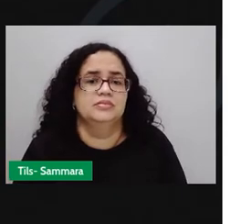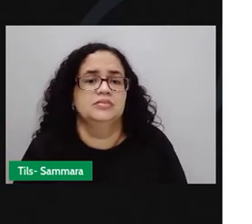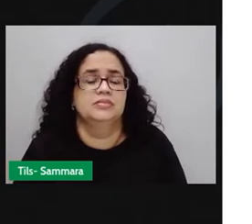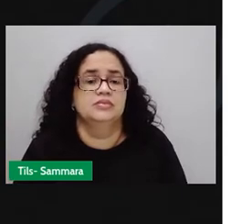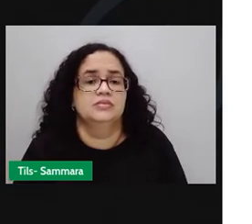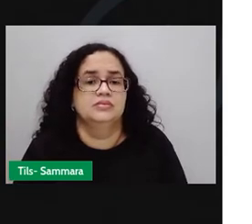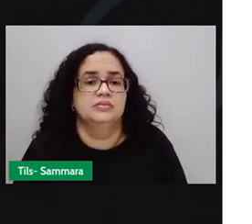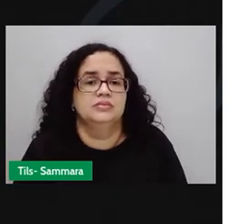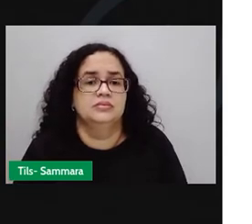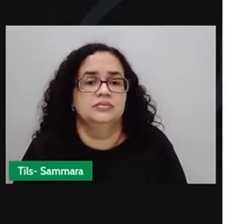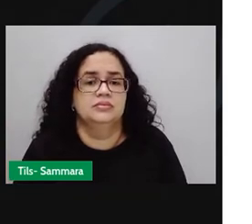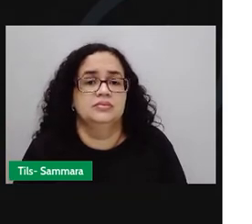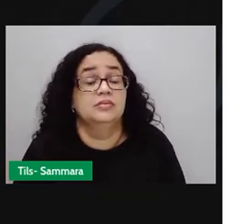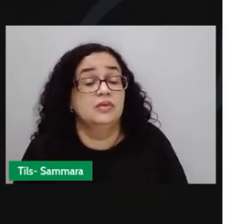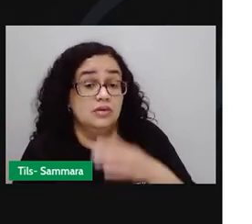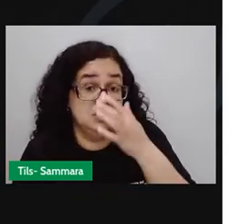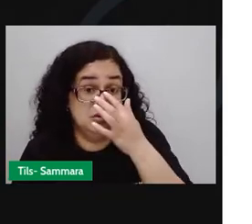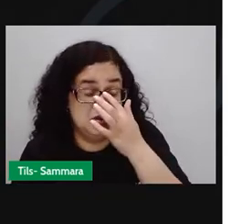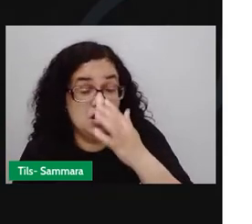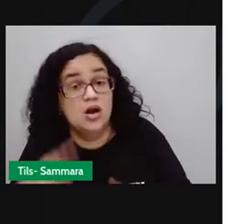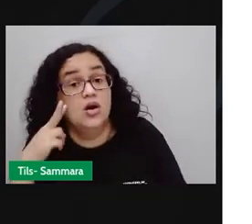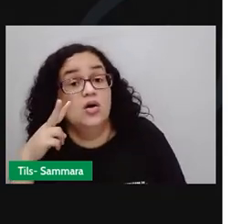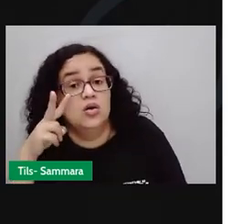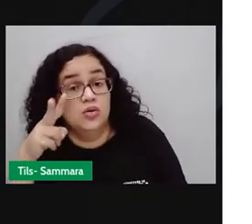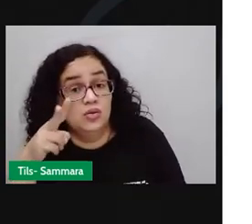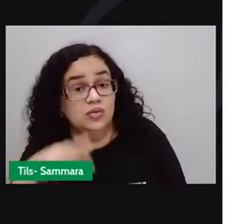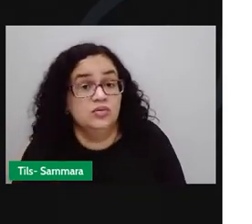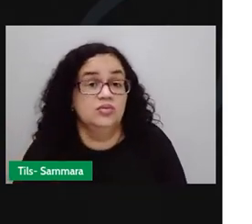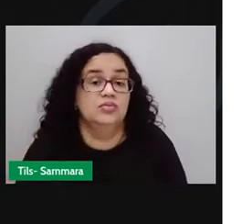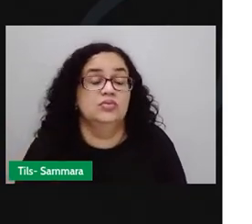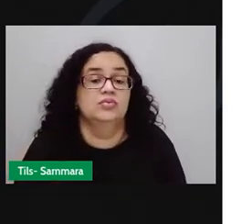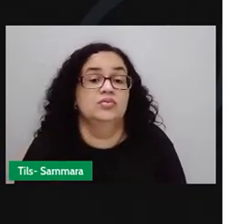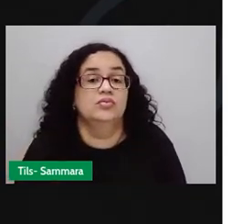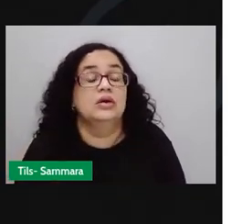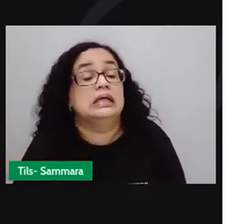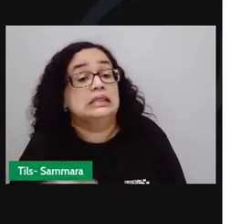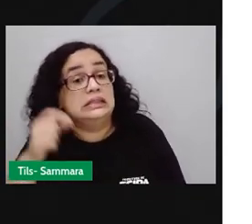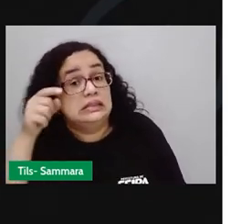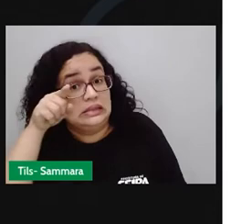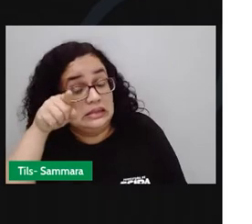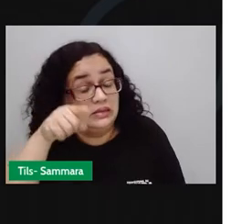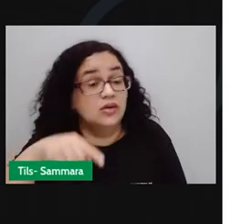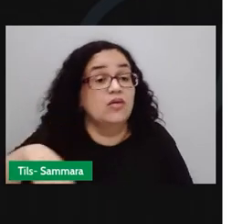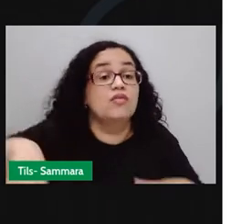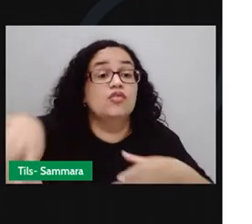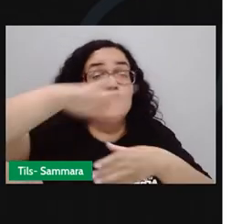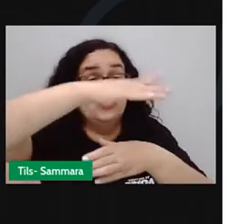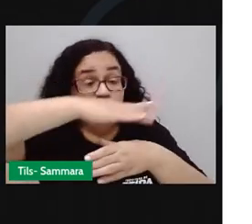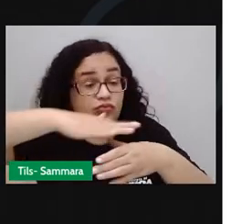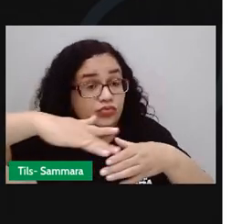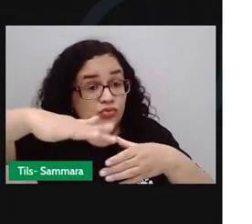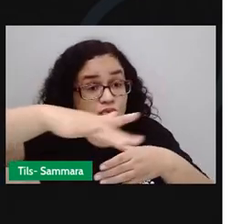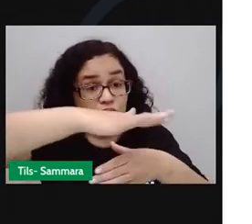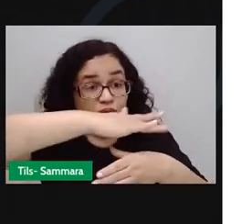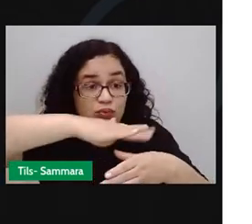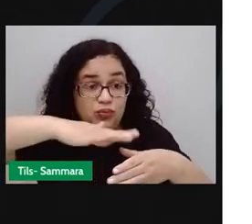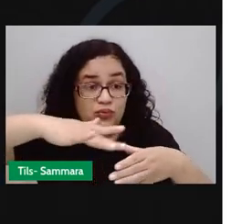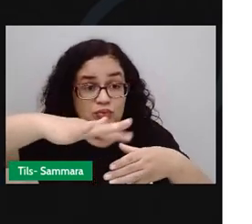teste? Olha só, gente. A tampinha de plástico, ela não afunda,